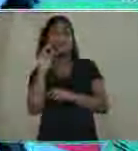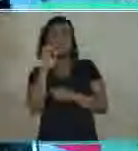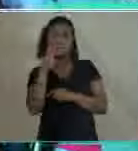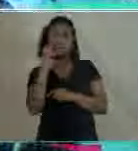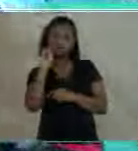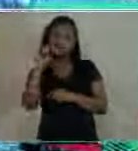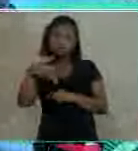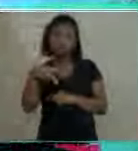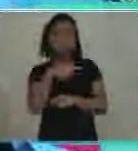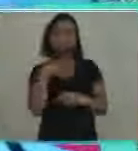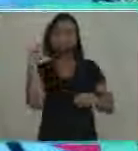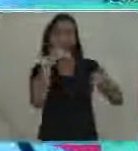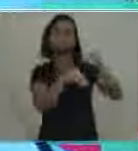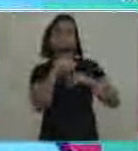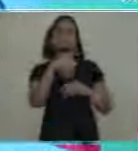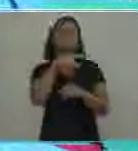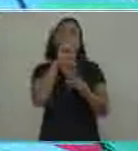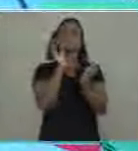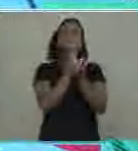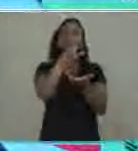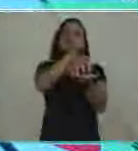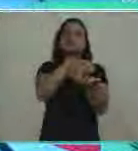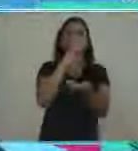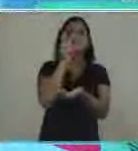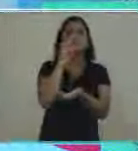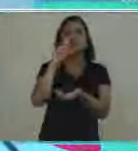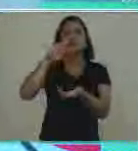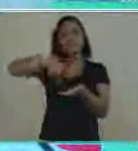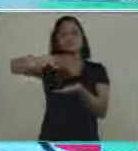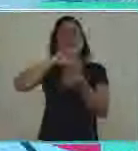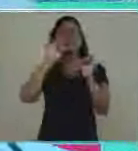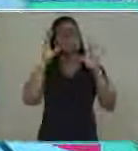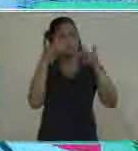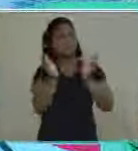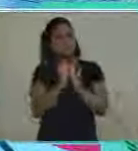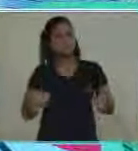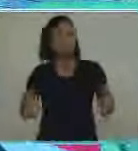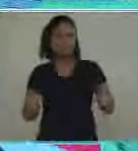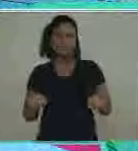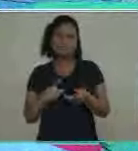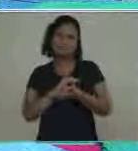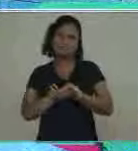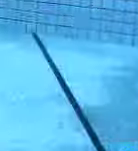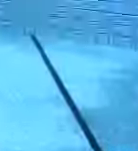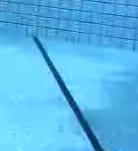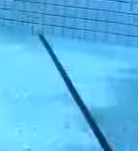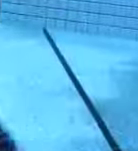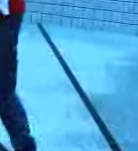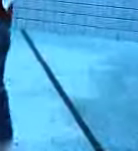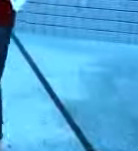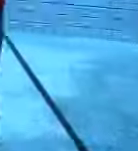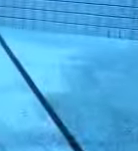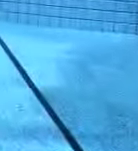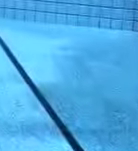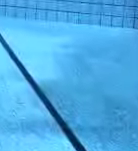Dayana Fersa, montamos a Cia Olos de dança inclusiva com cadeira de rodas.